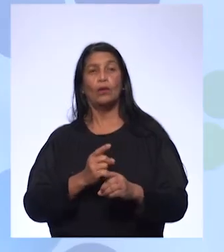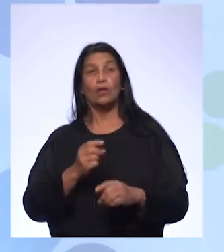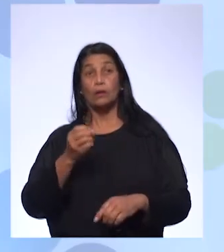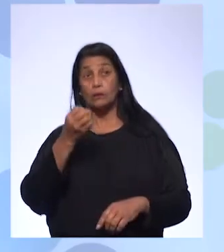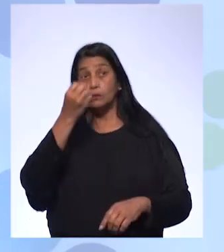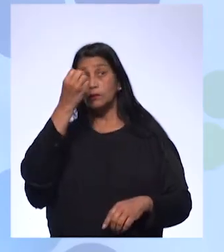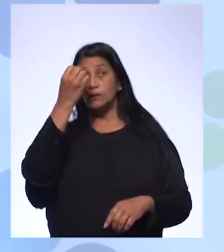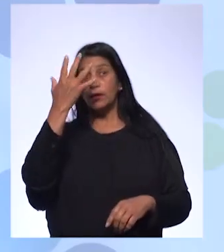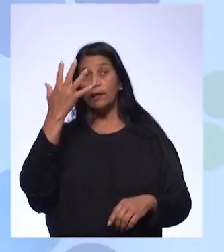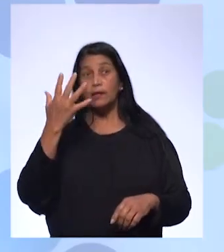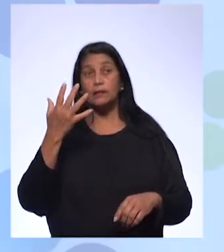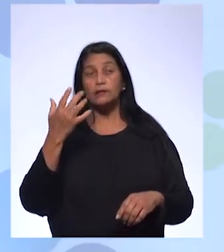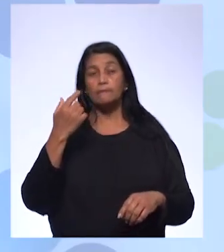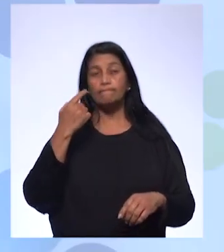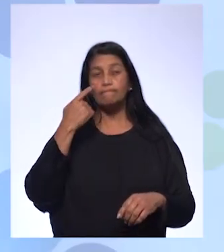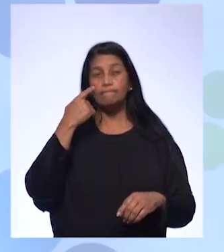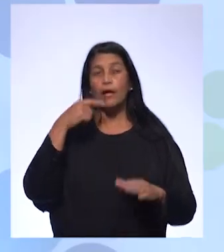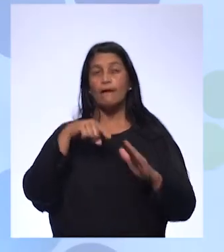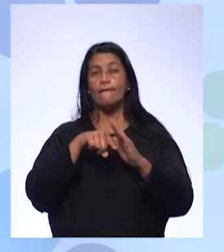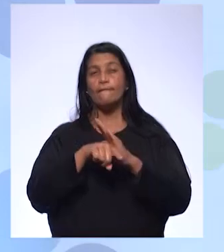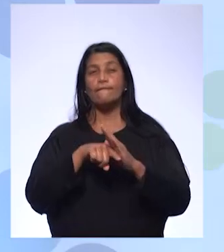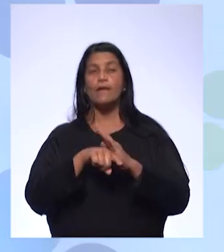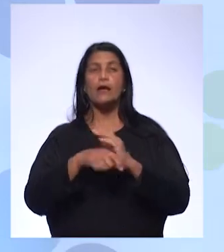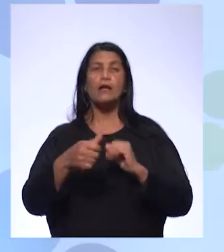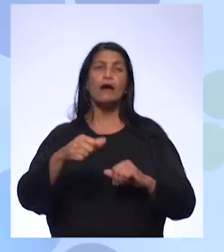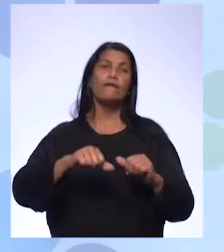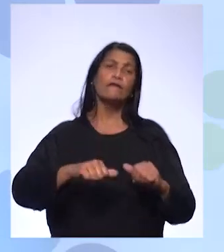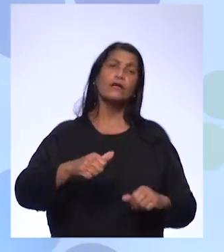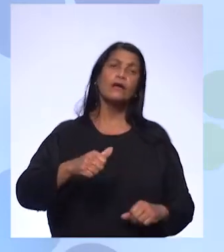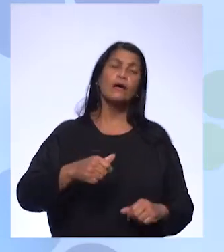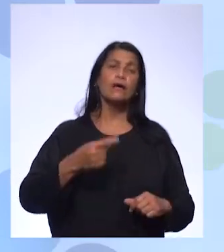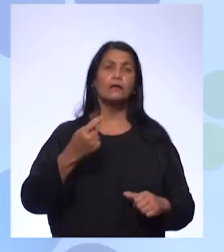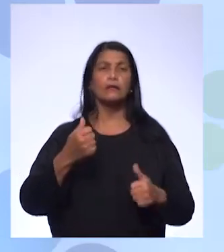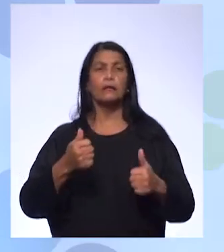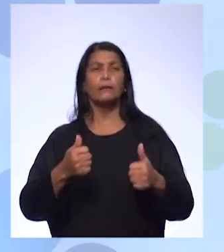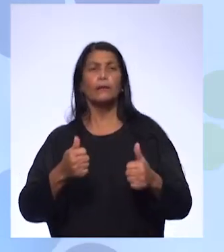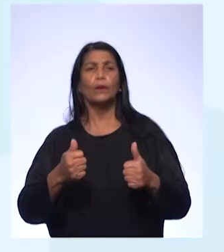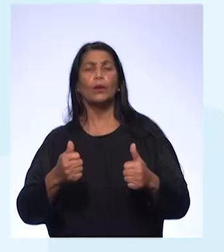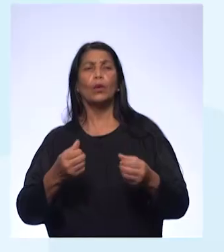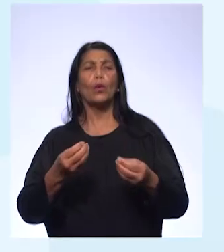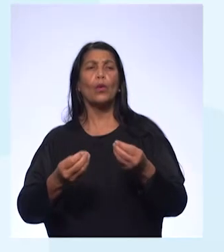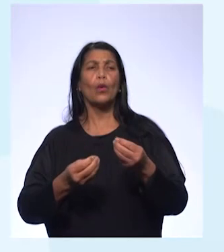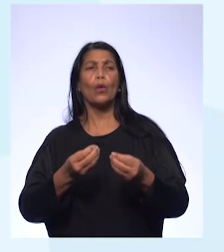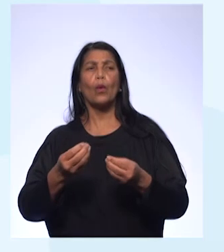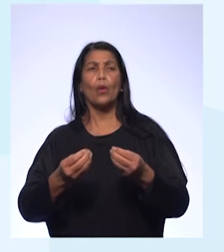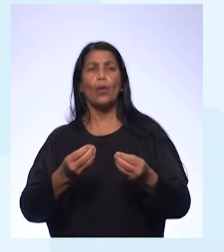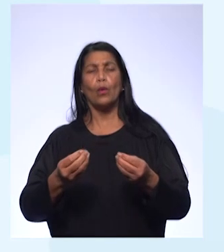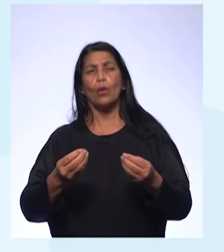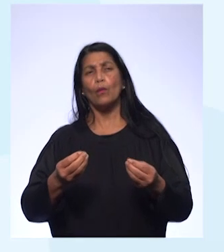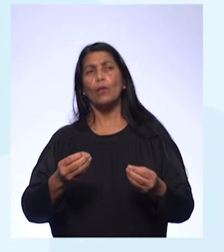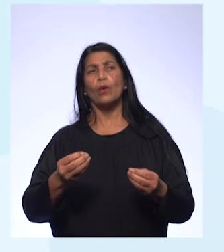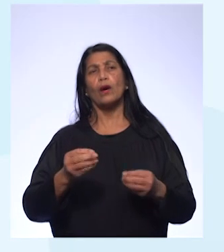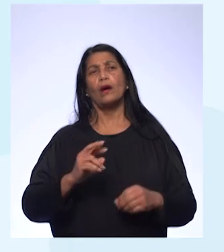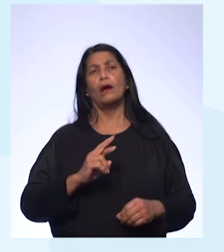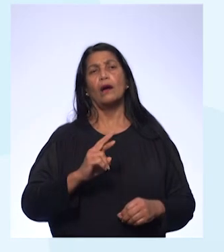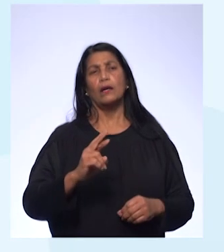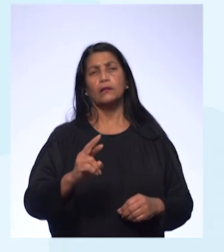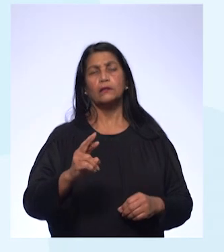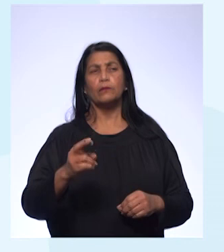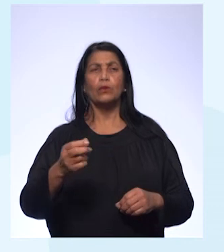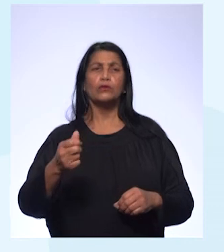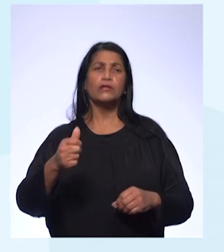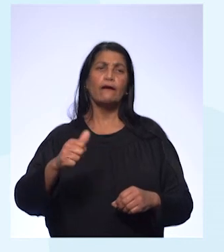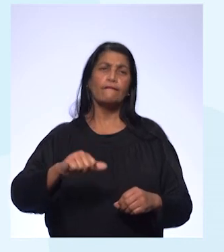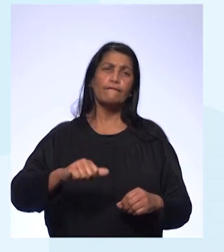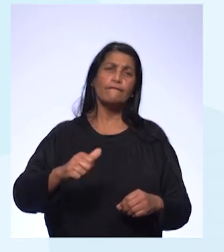esqueçam de avaliar a nossa aula. Vai aparecer aí na tela para vocês o QR Code ou o link, onde vocês podem responder